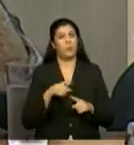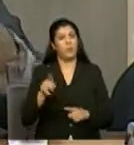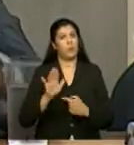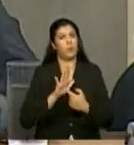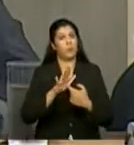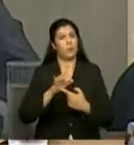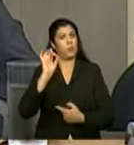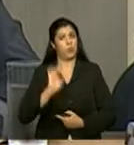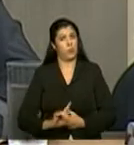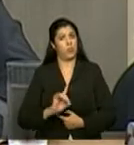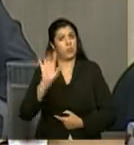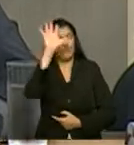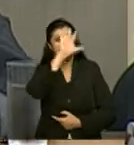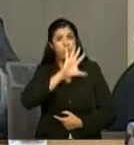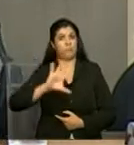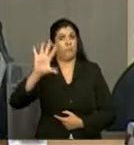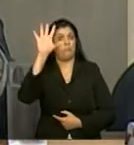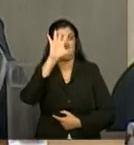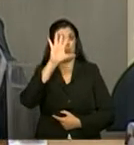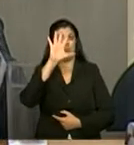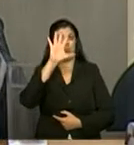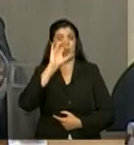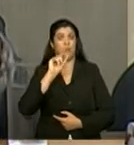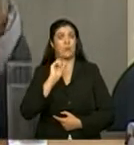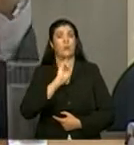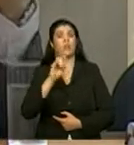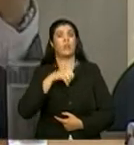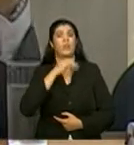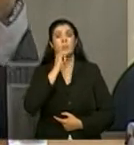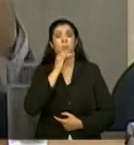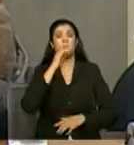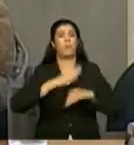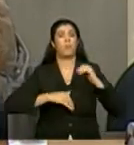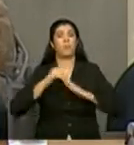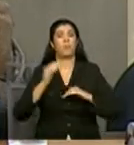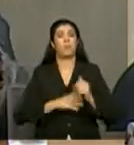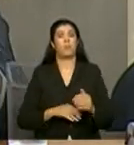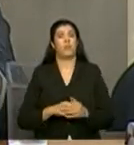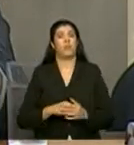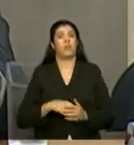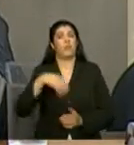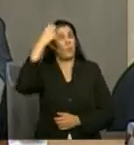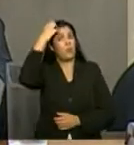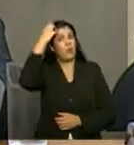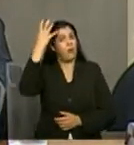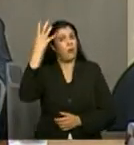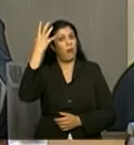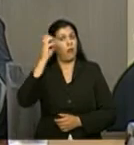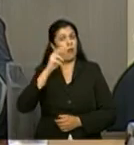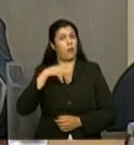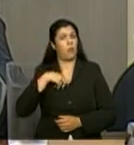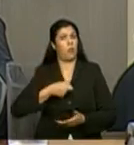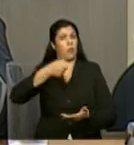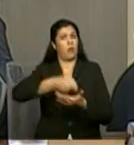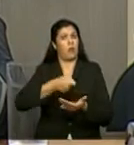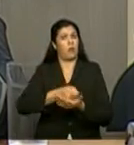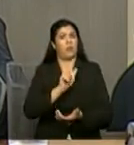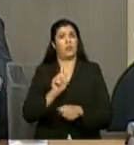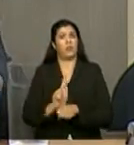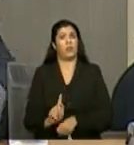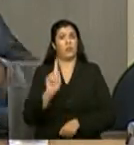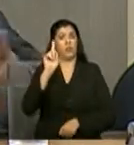trata do direito internacional é se foi um ato um ato de império se foi um ato de de gestão do governo